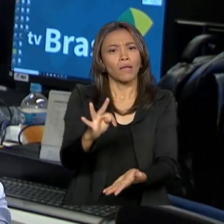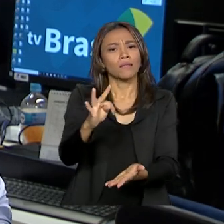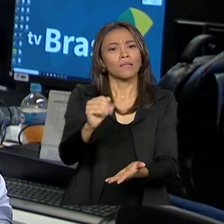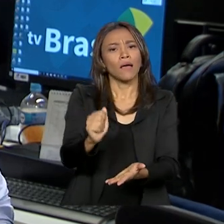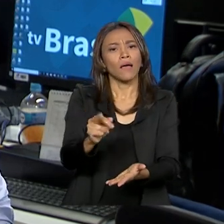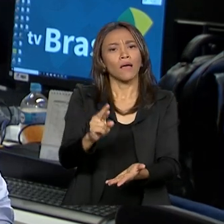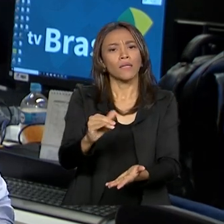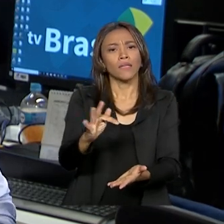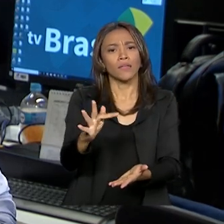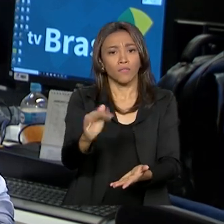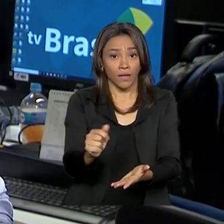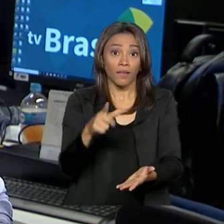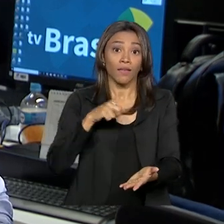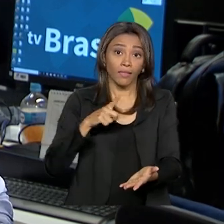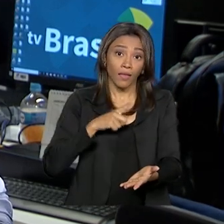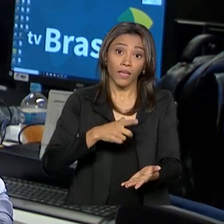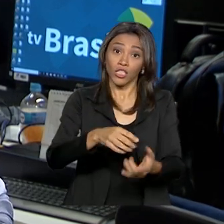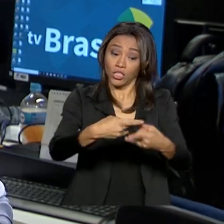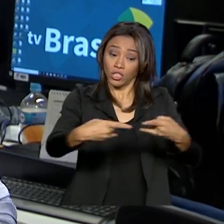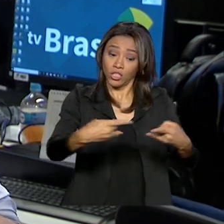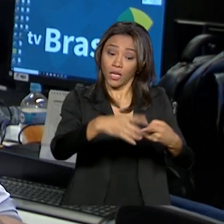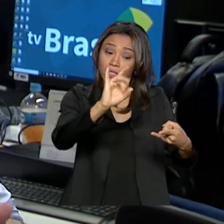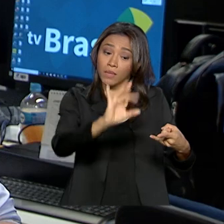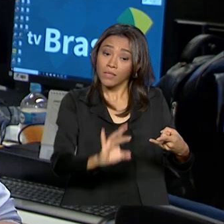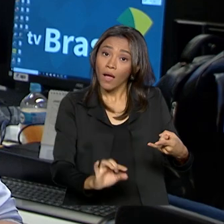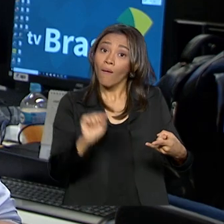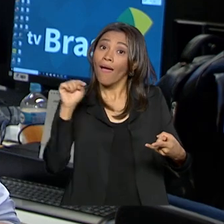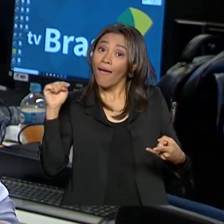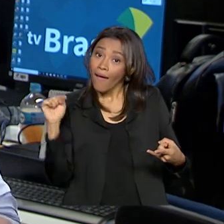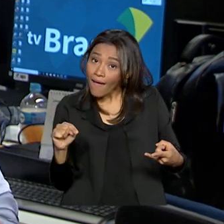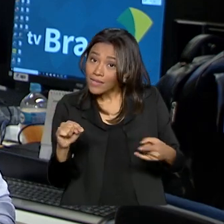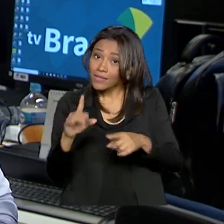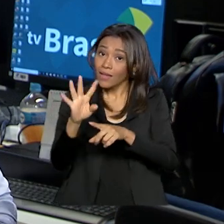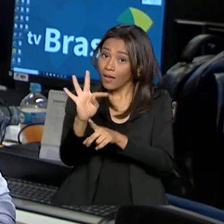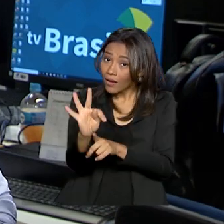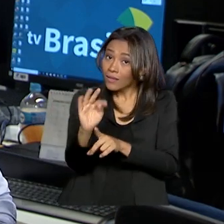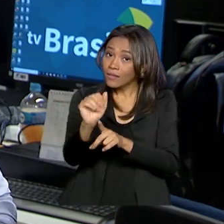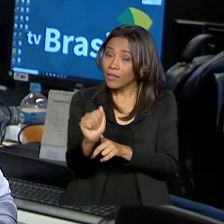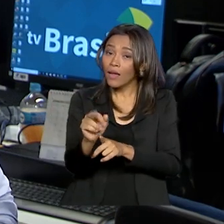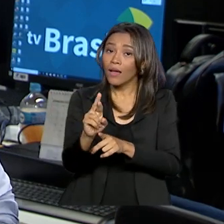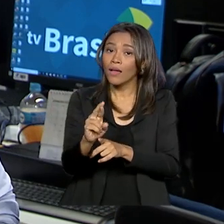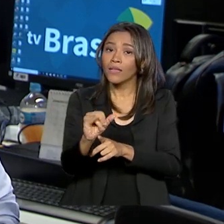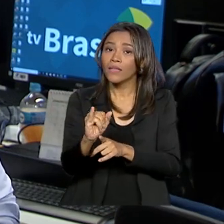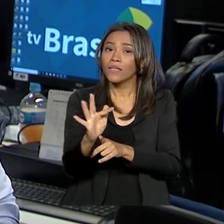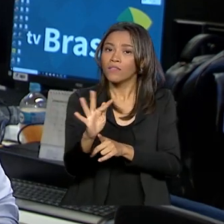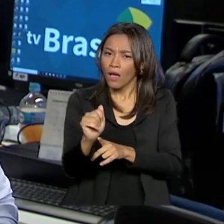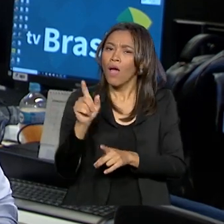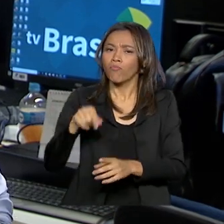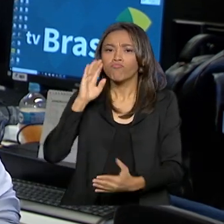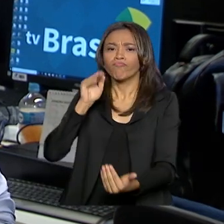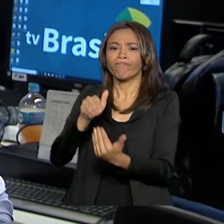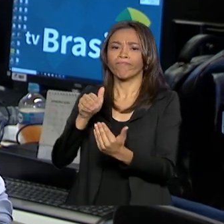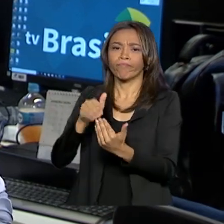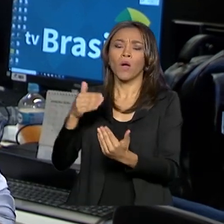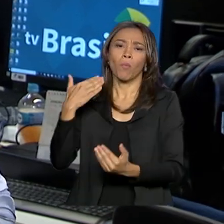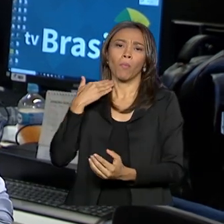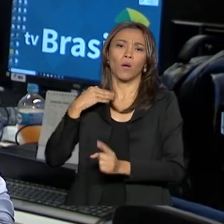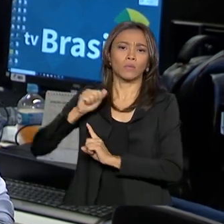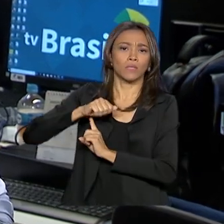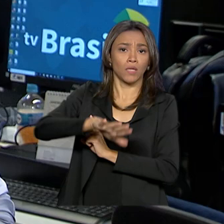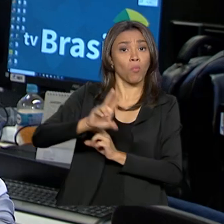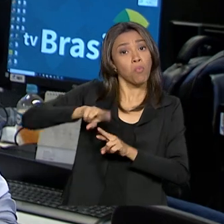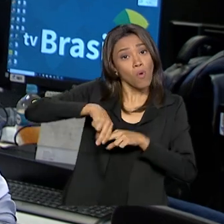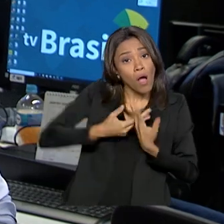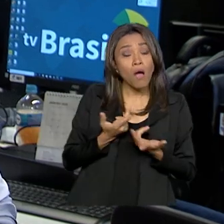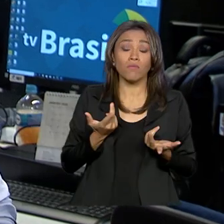especial disponível. Essa tarifa é uma espécie de contrapartida aprovada pelo Banco Central pela redução dos juros. Mas